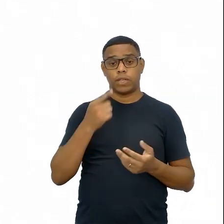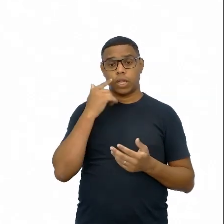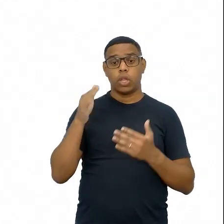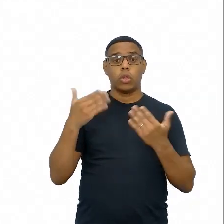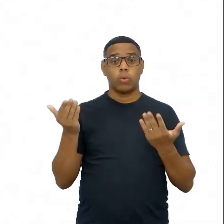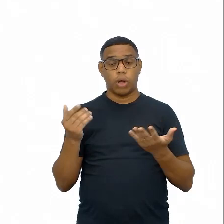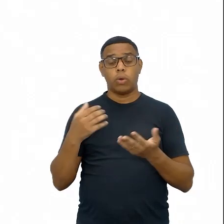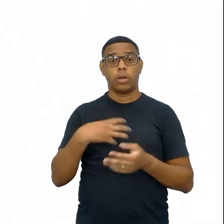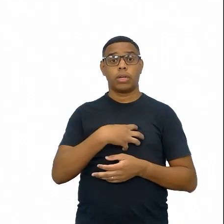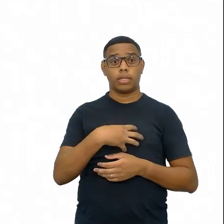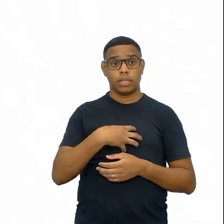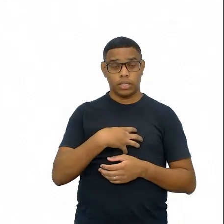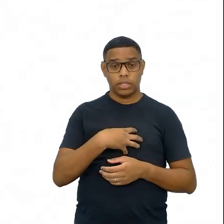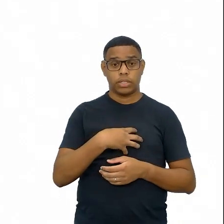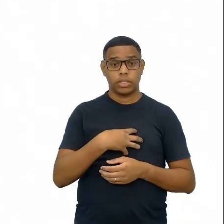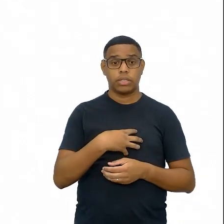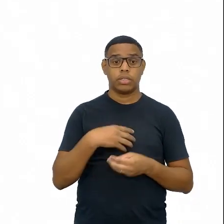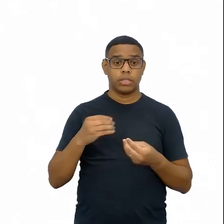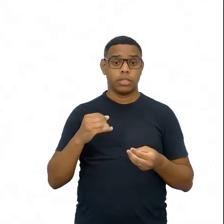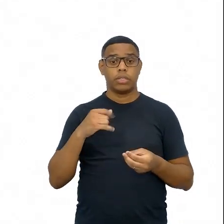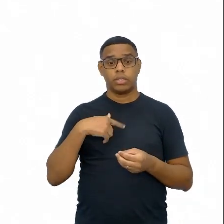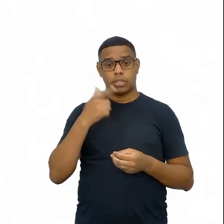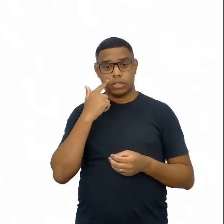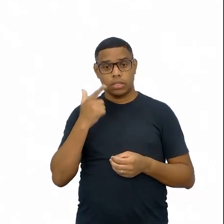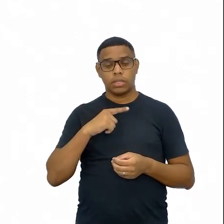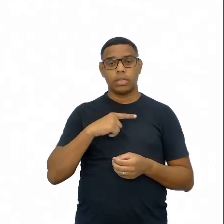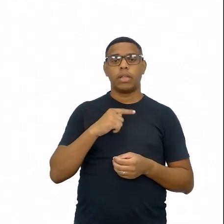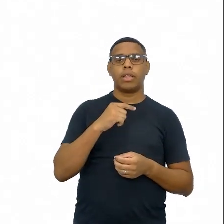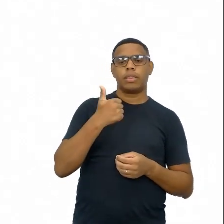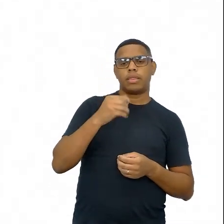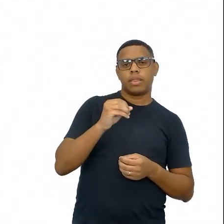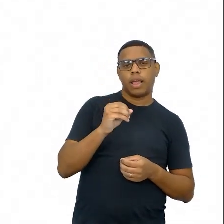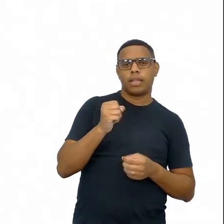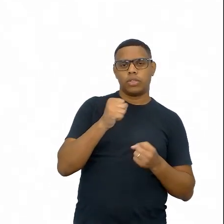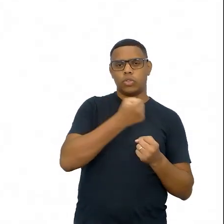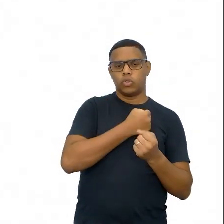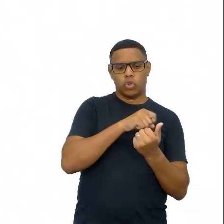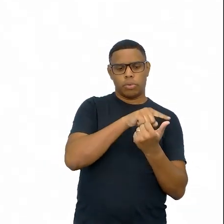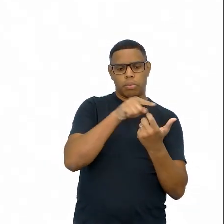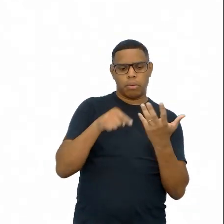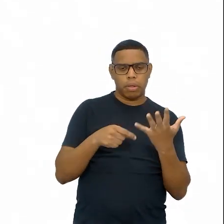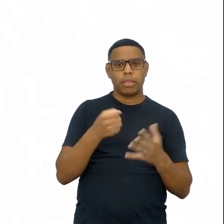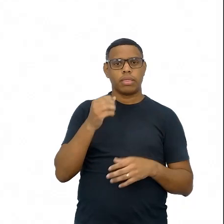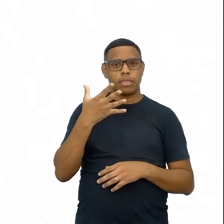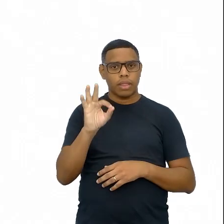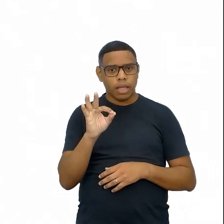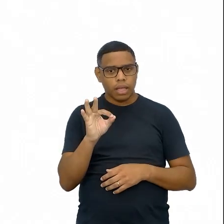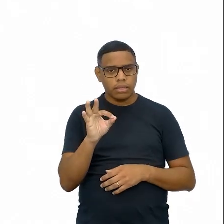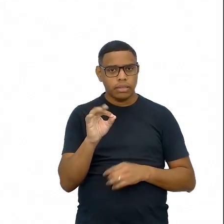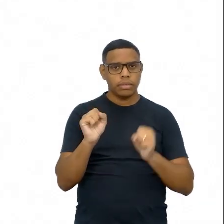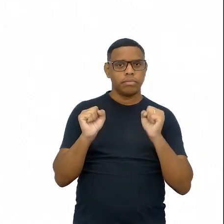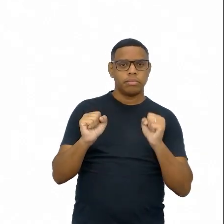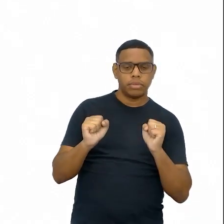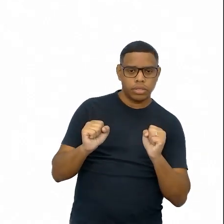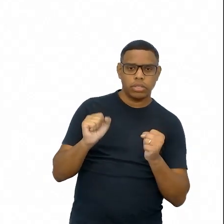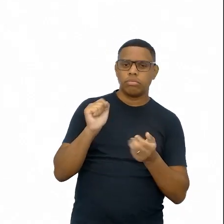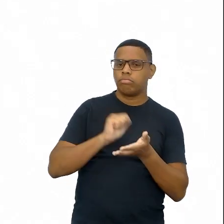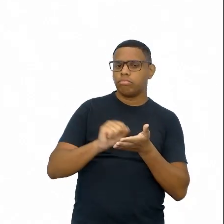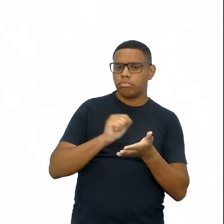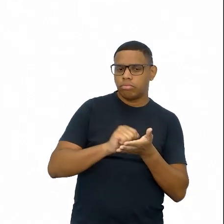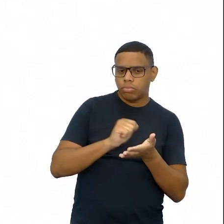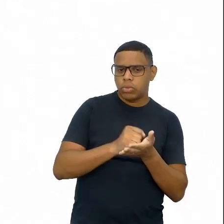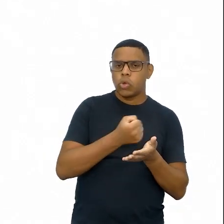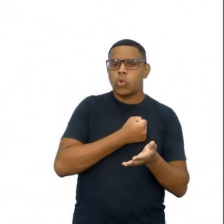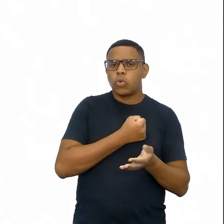essas características, né? Ser composto de 10 algarismos, com 10 algarismos pode-se escrever